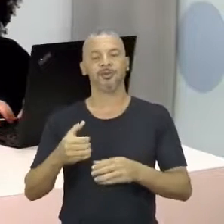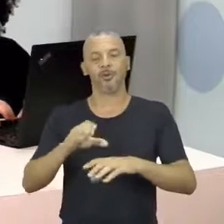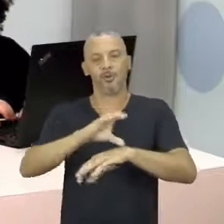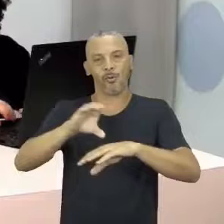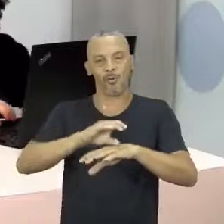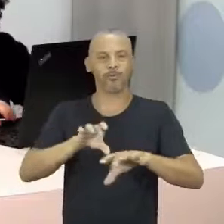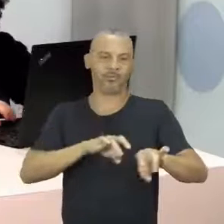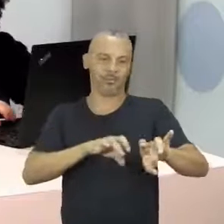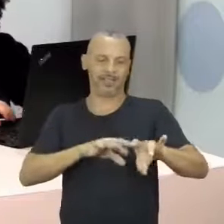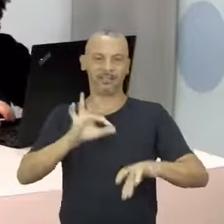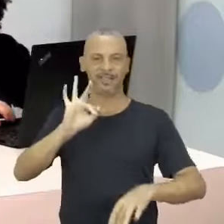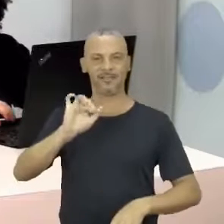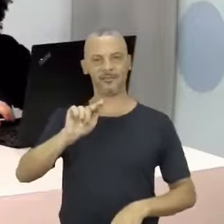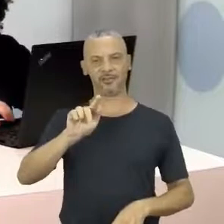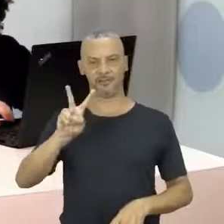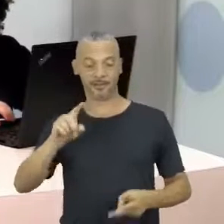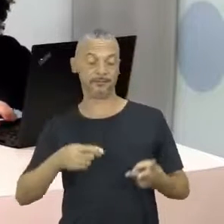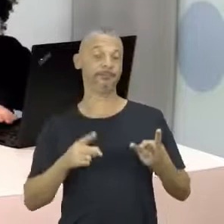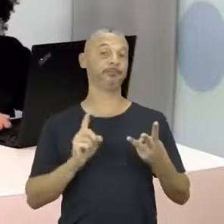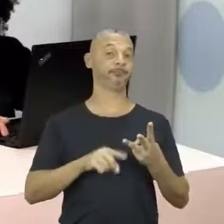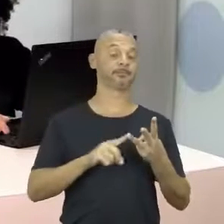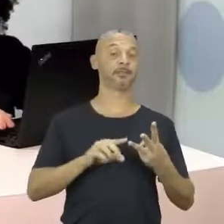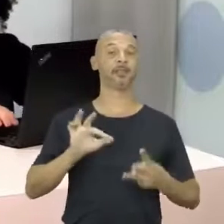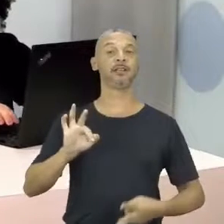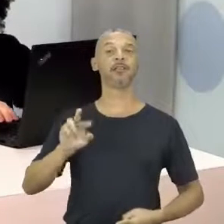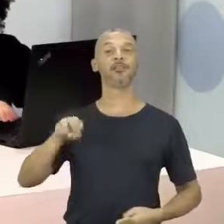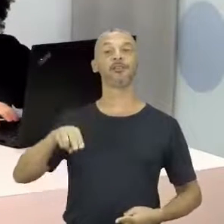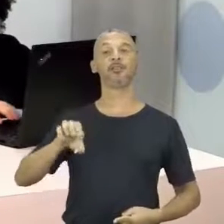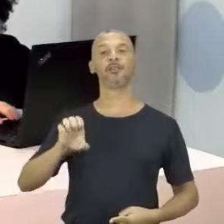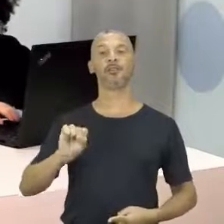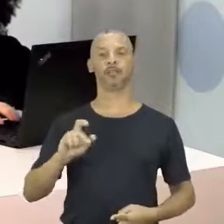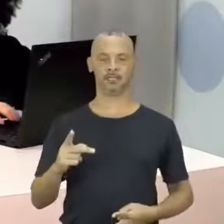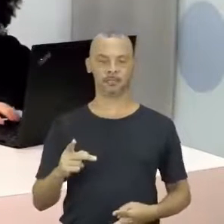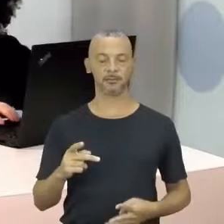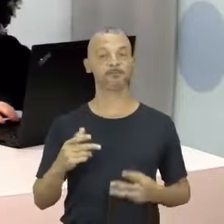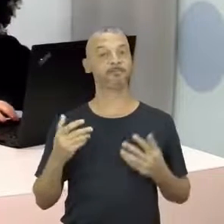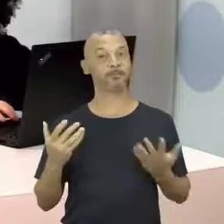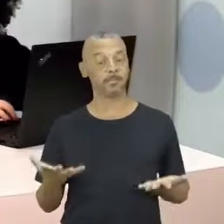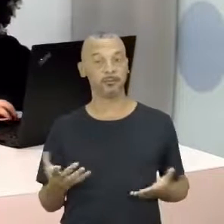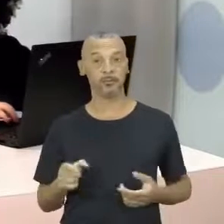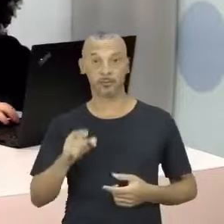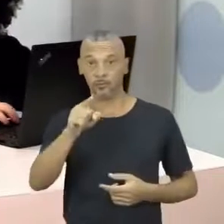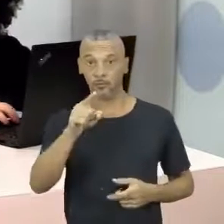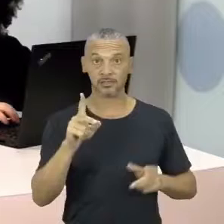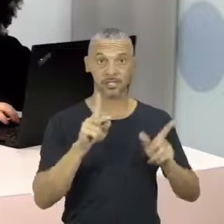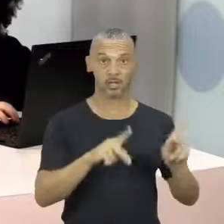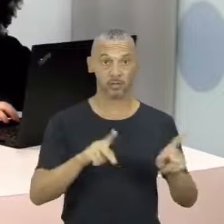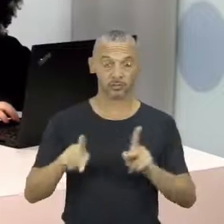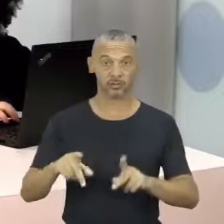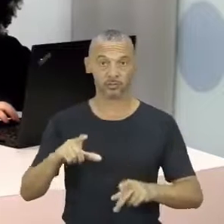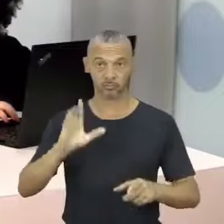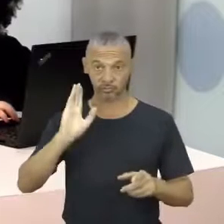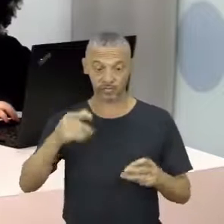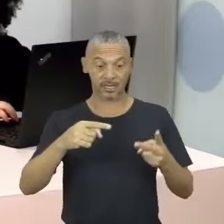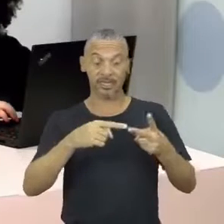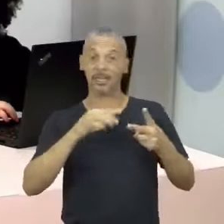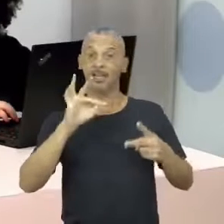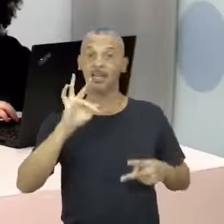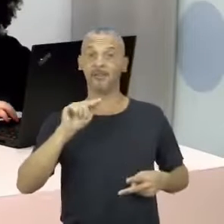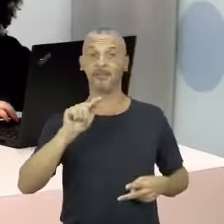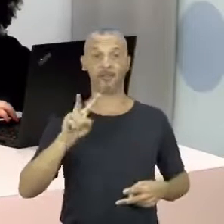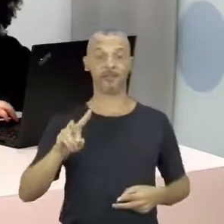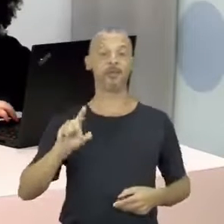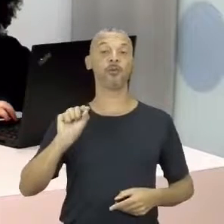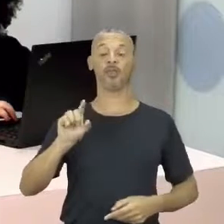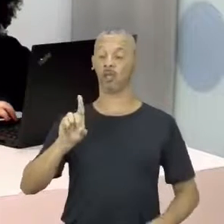da FGV e também o da VUNESP, tá? Então, vamos lá, professor, se você fez o da FGV, no dia